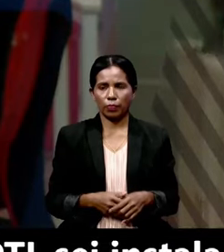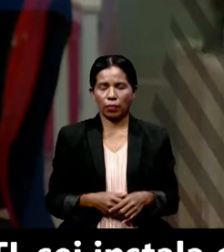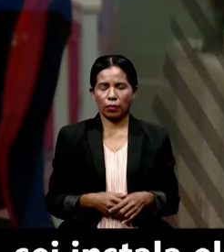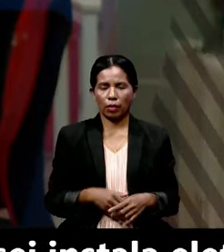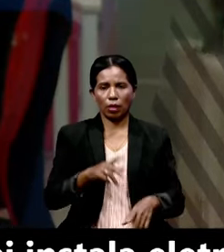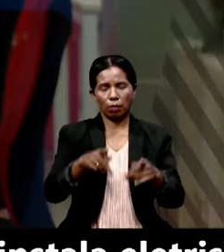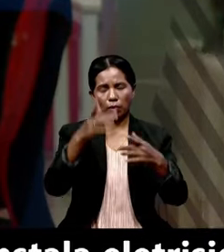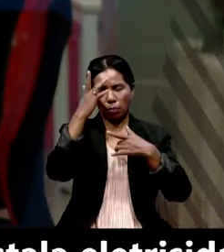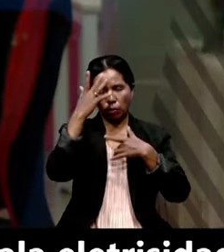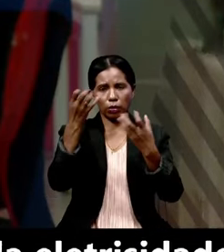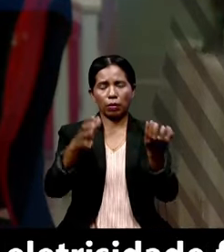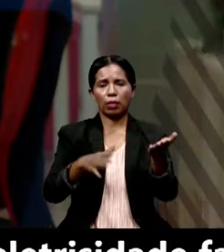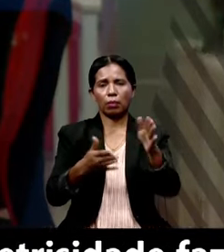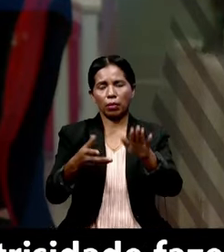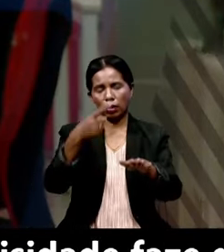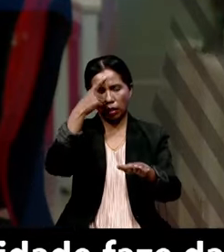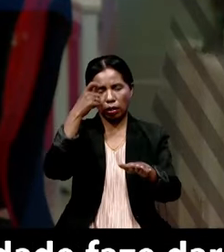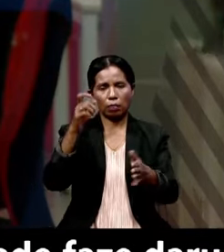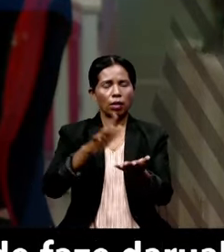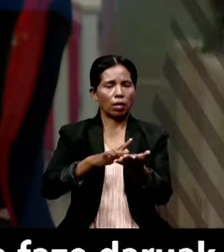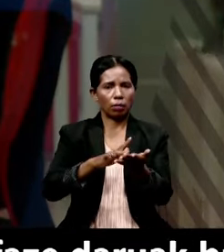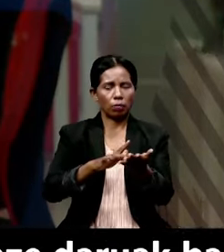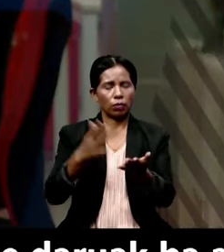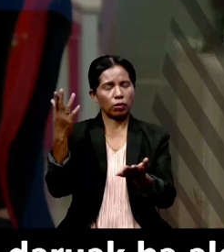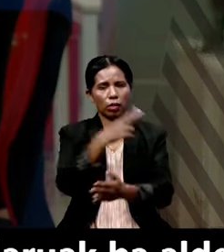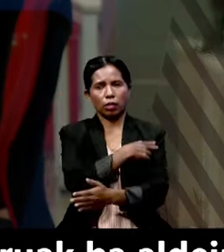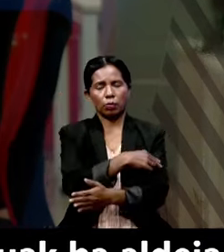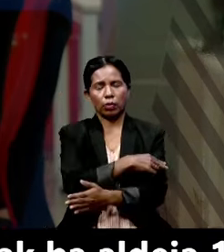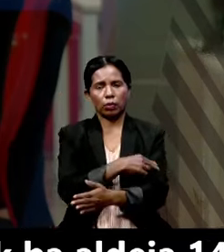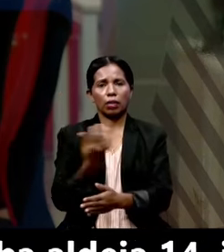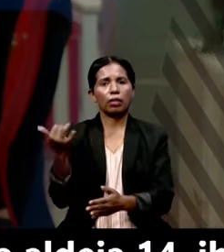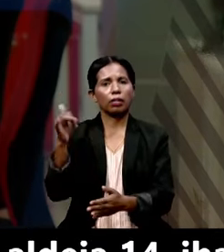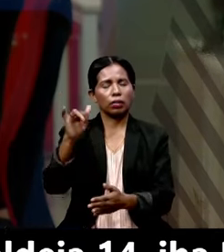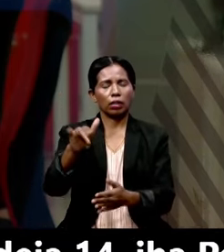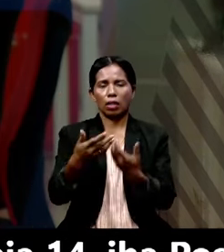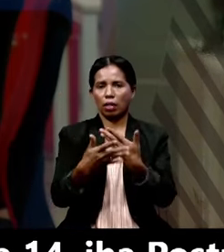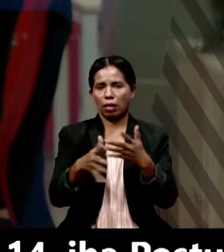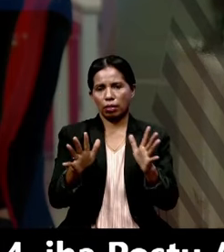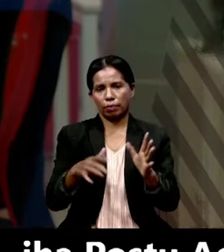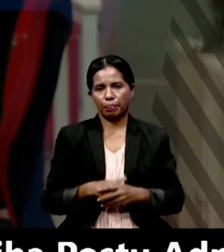Paciente Barak la convidia tambas toca y moruk y a facilidad saudisira mamuk.